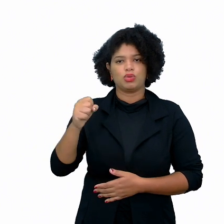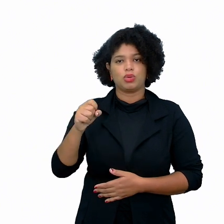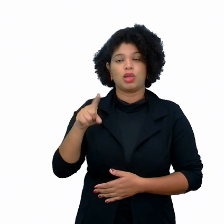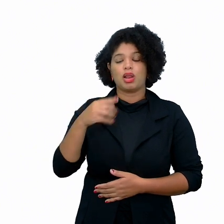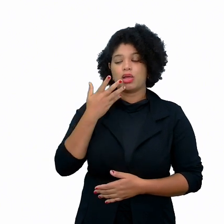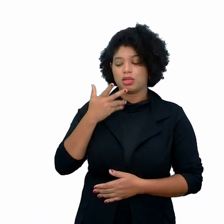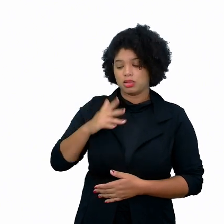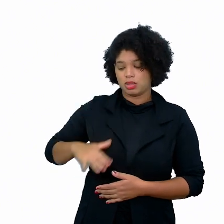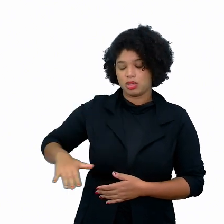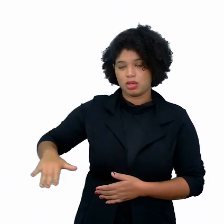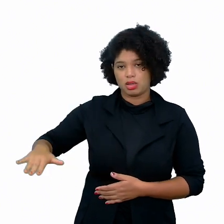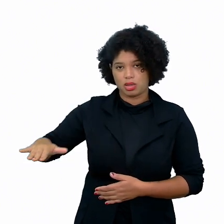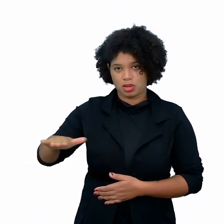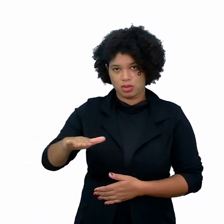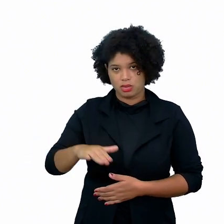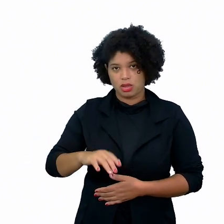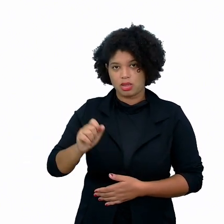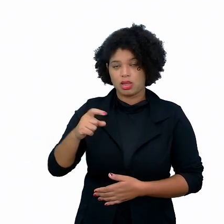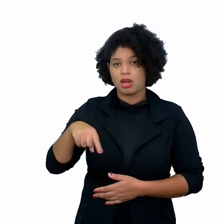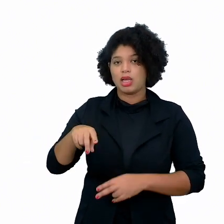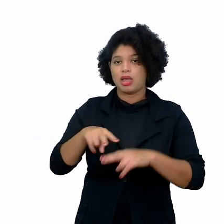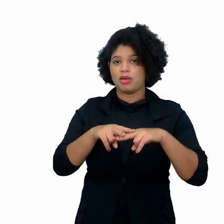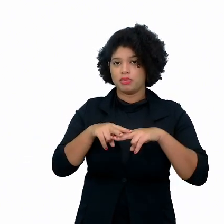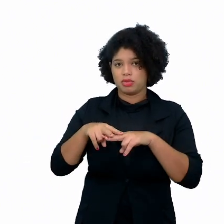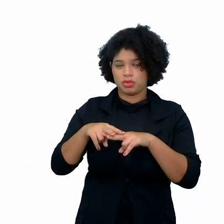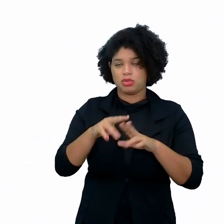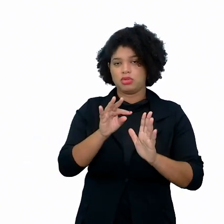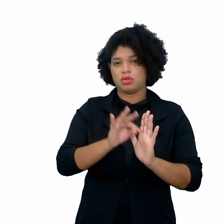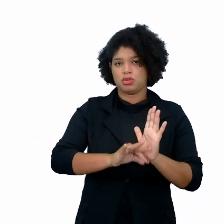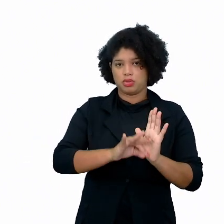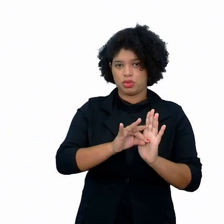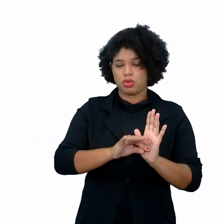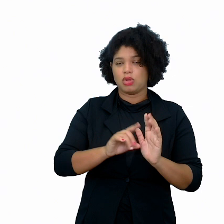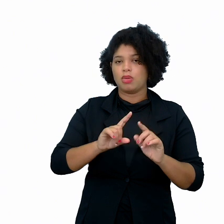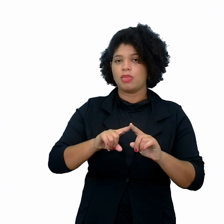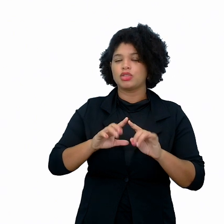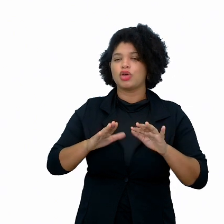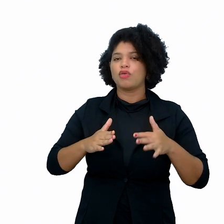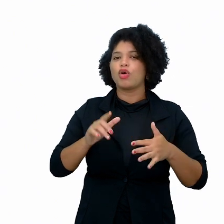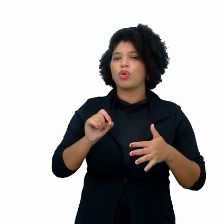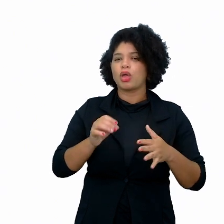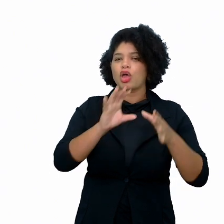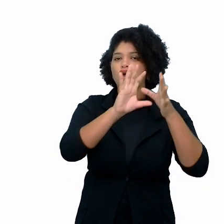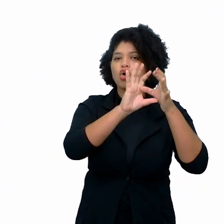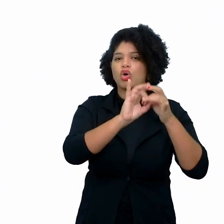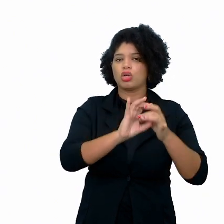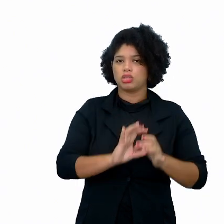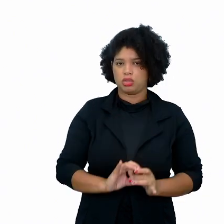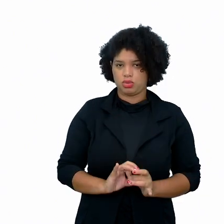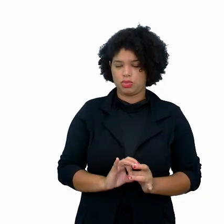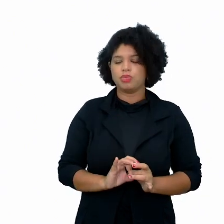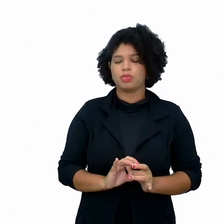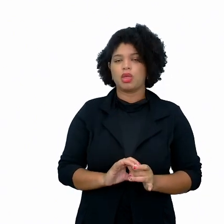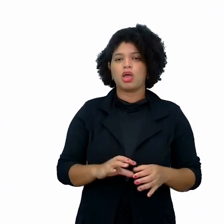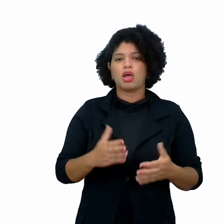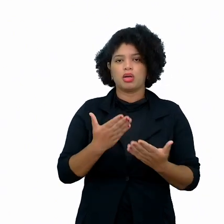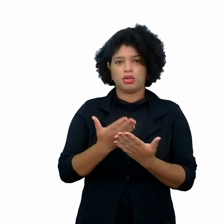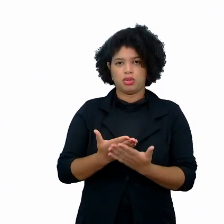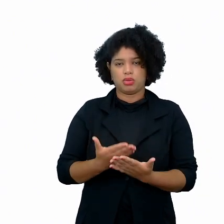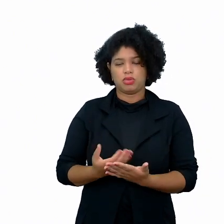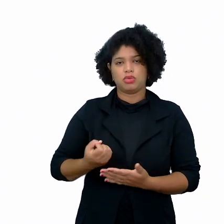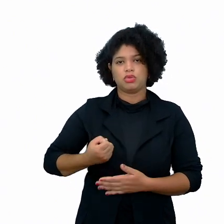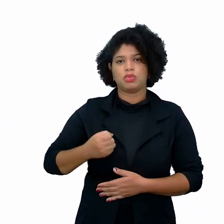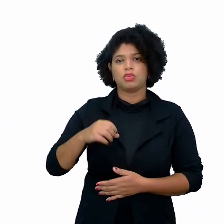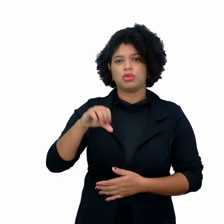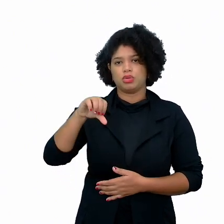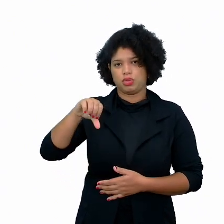em uma situação de revisão textual com foco na coesão. A aula